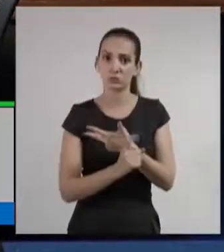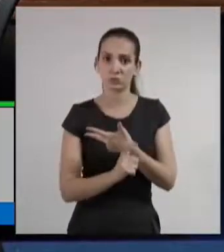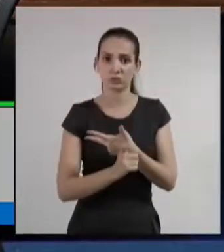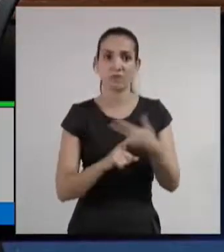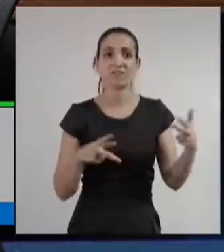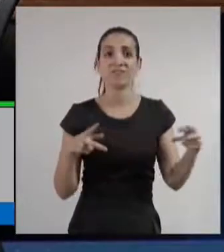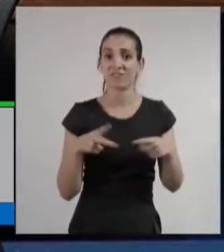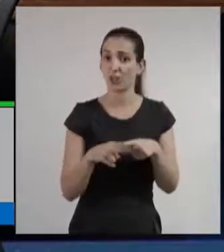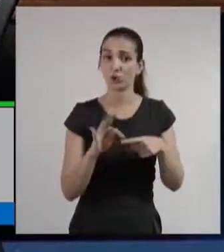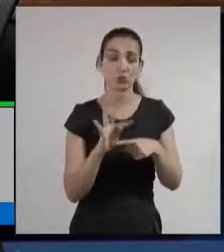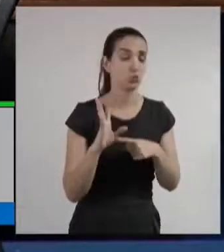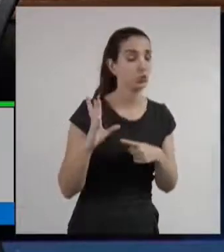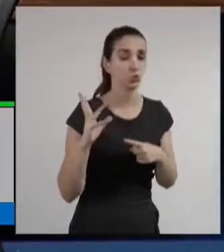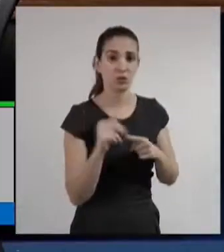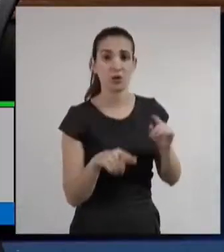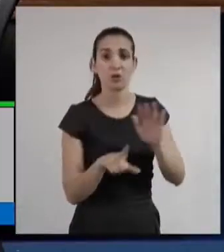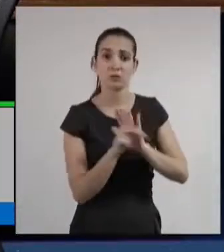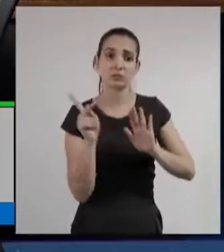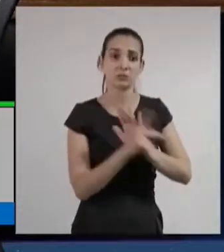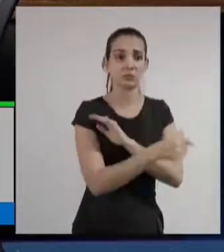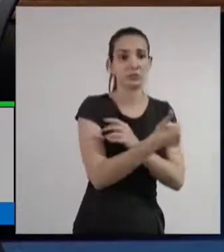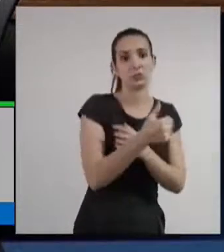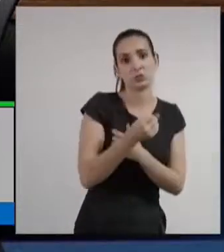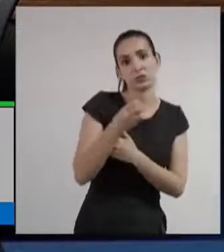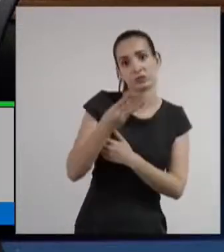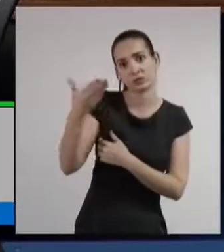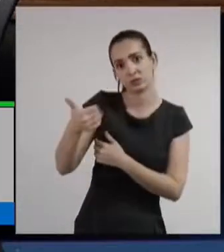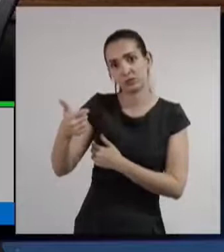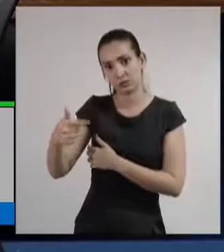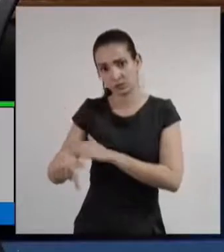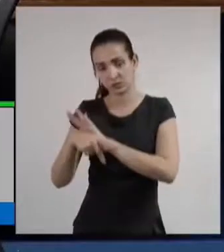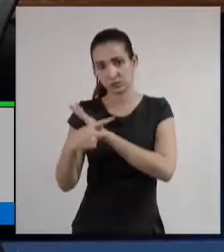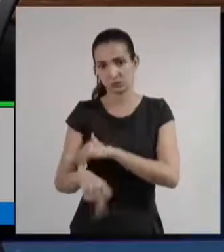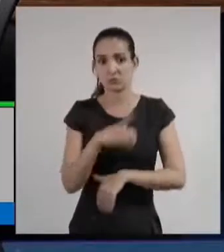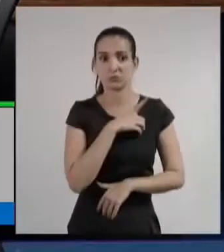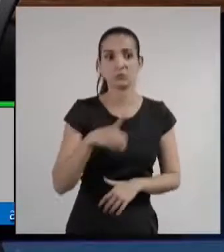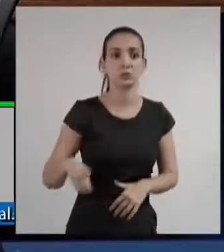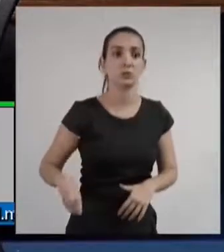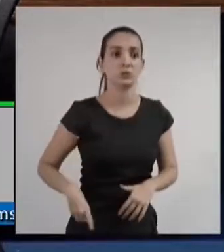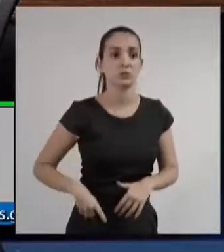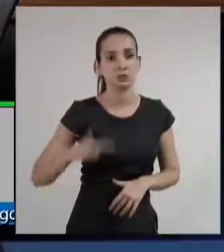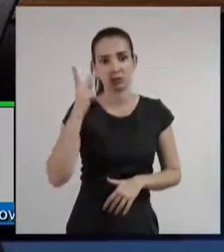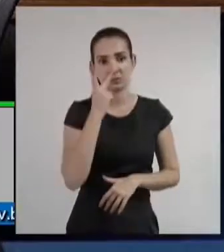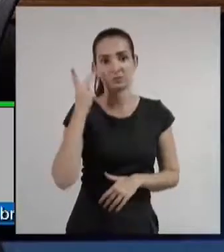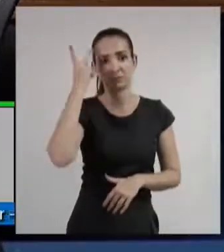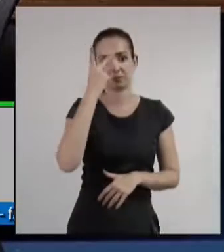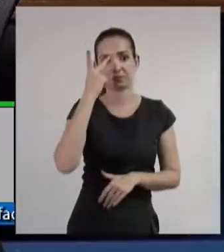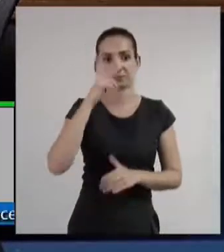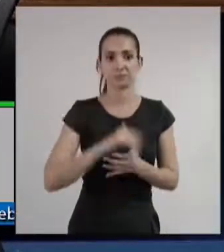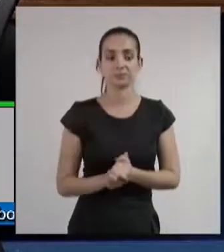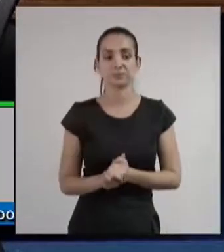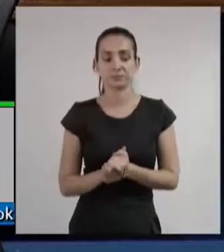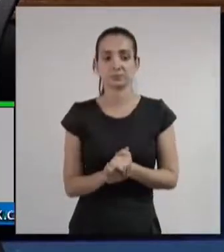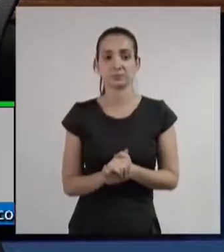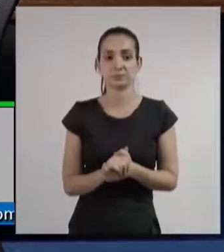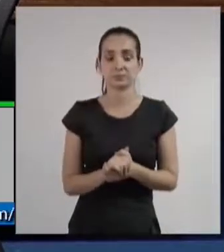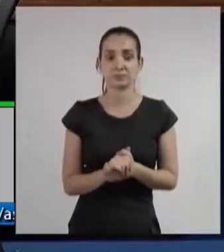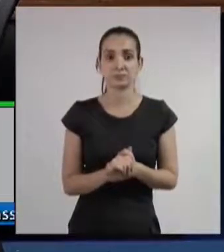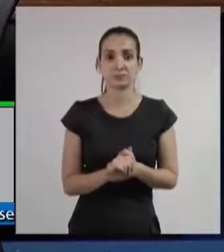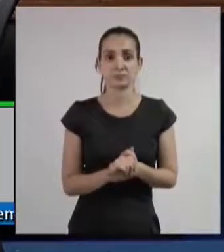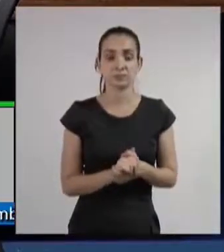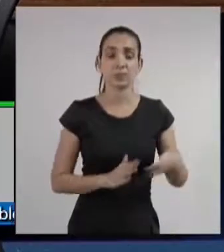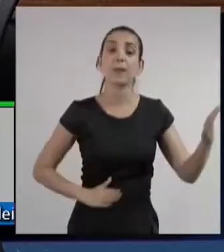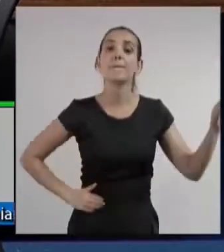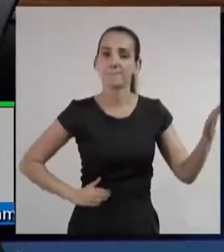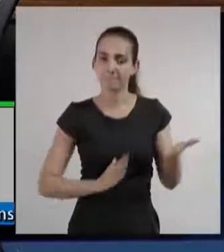Veto total ao projeto de lei 183, de 2017, de autoria do deputado Maurício Picarelli.